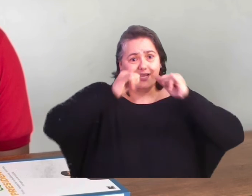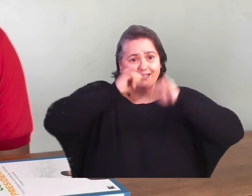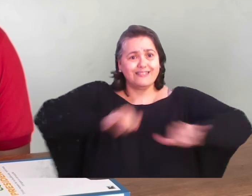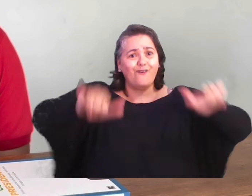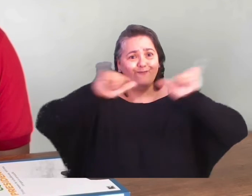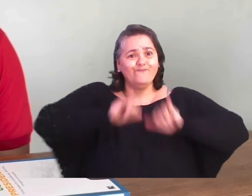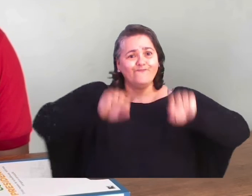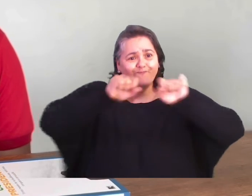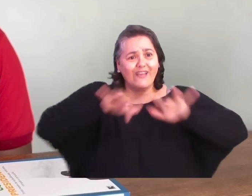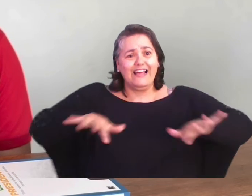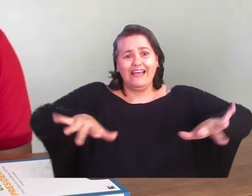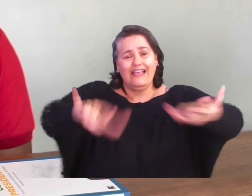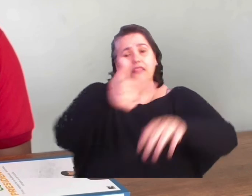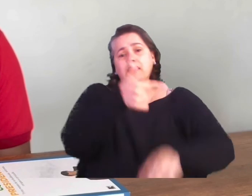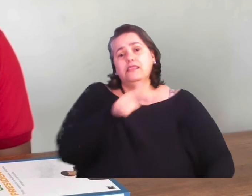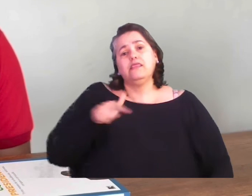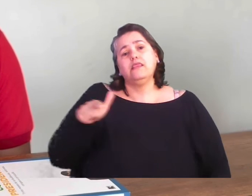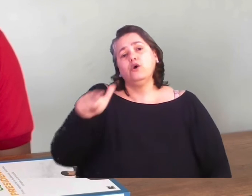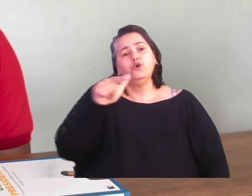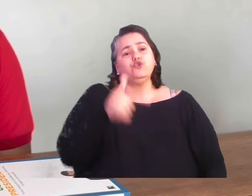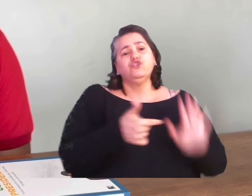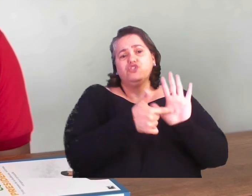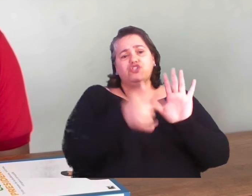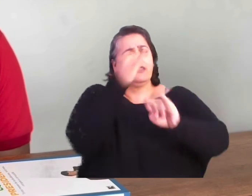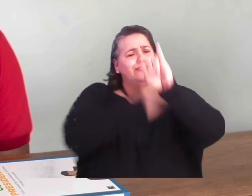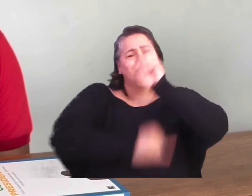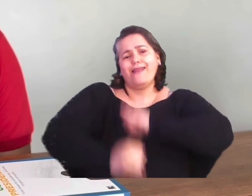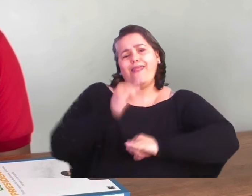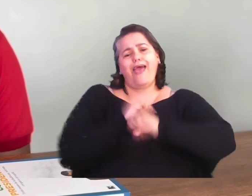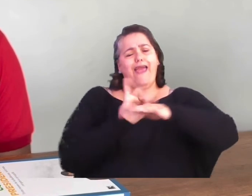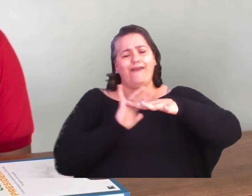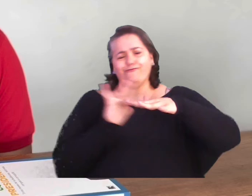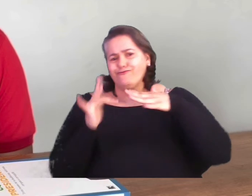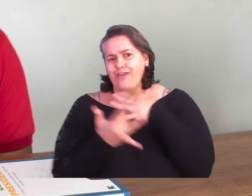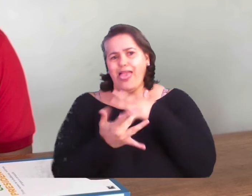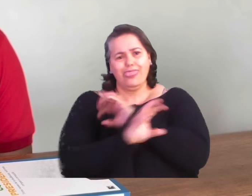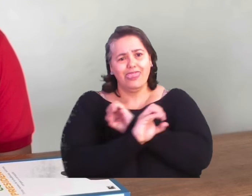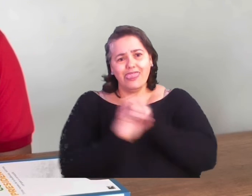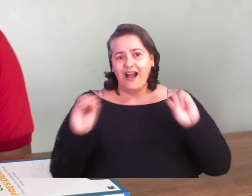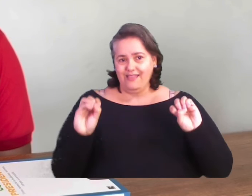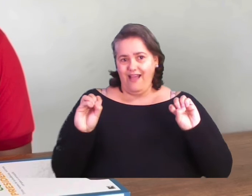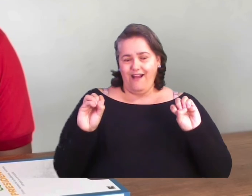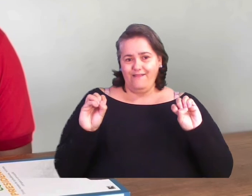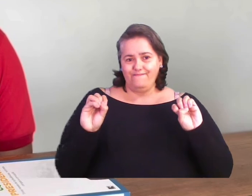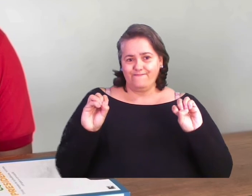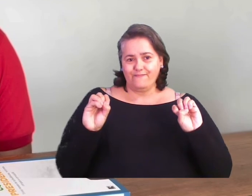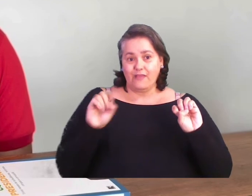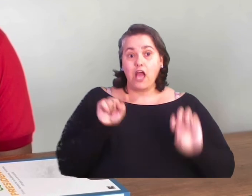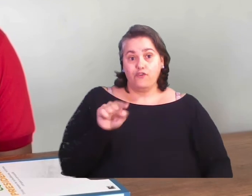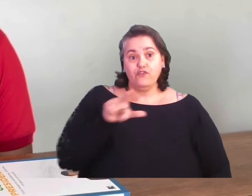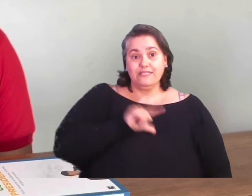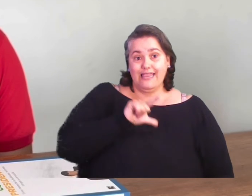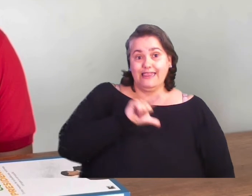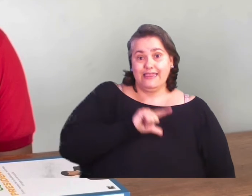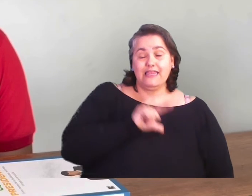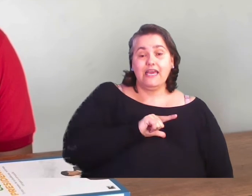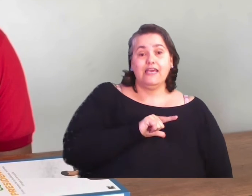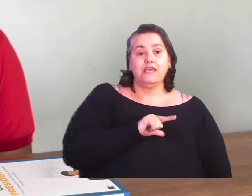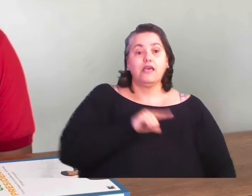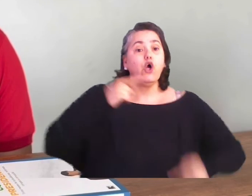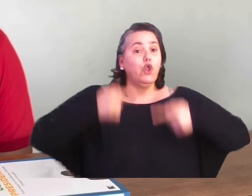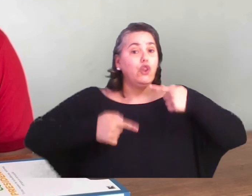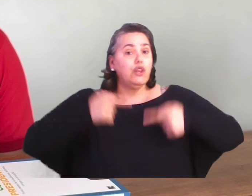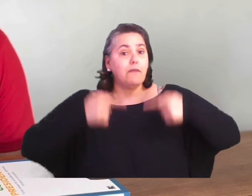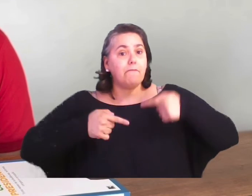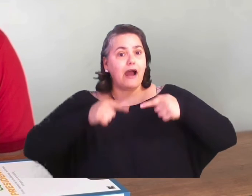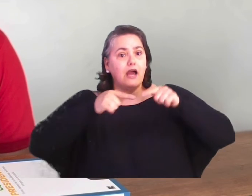comunicação de massa, nós não tínhamos a figura da internet, das redes sociais, nada disso. E aí você tem então que aquele